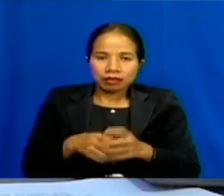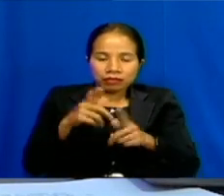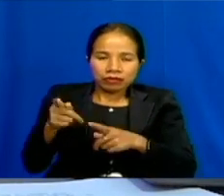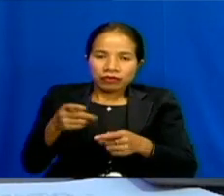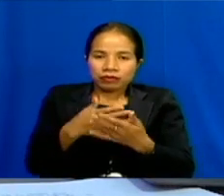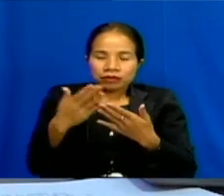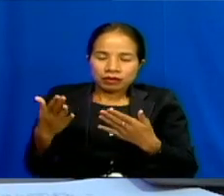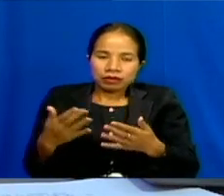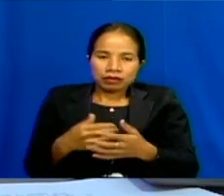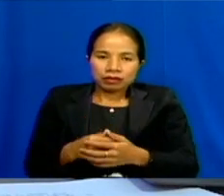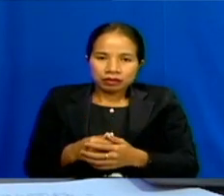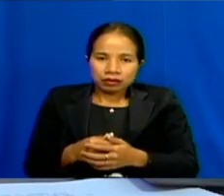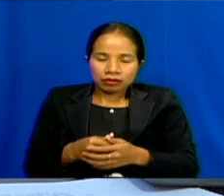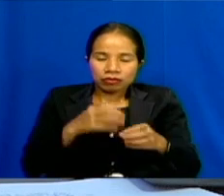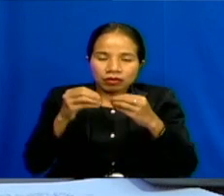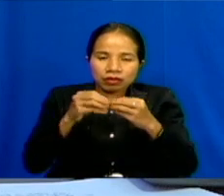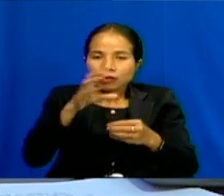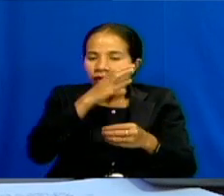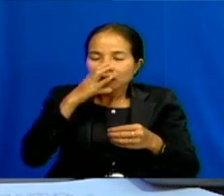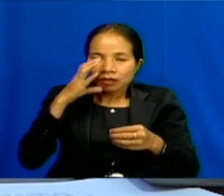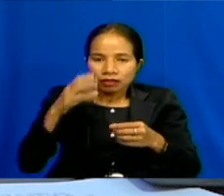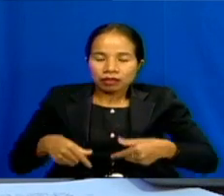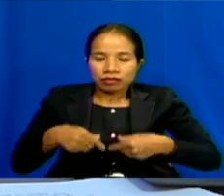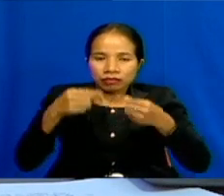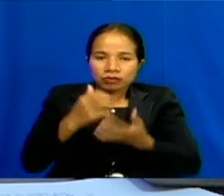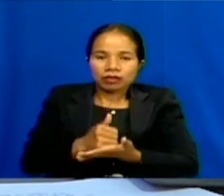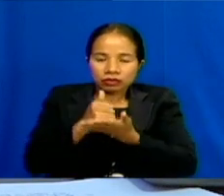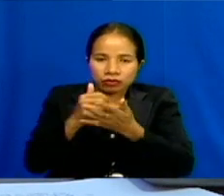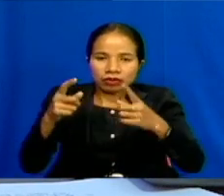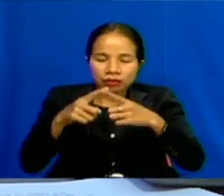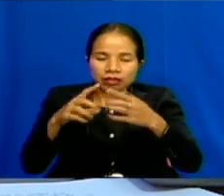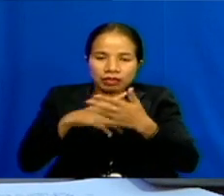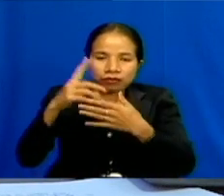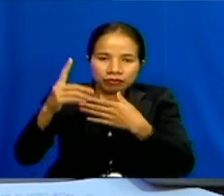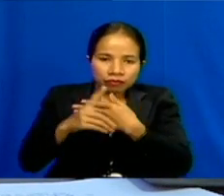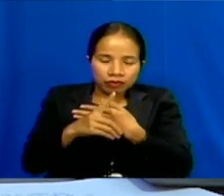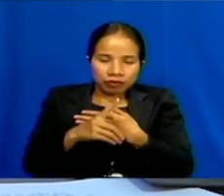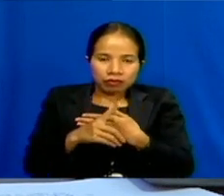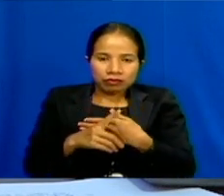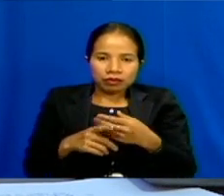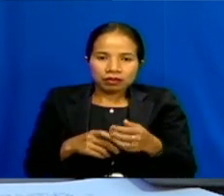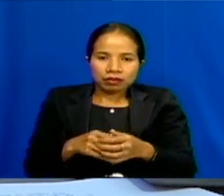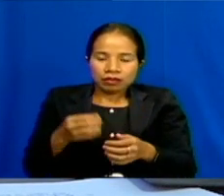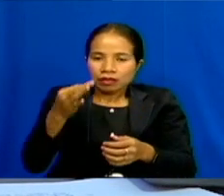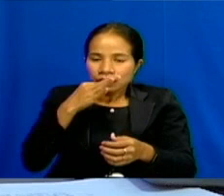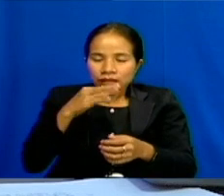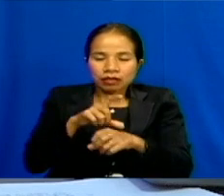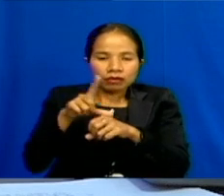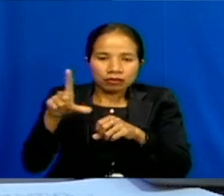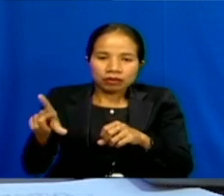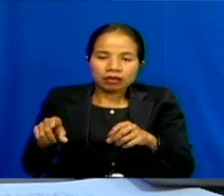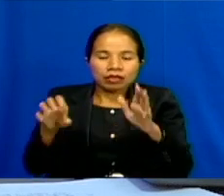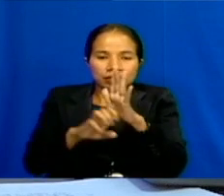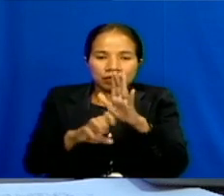ita fokus ba area agricultura. Então ita fomos ajuda ba desenvolvimento ba aihan lokal.